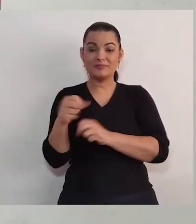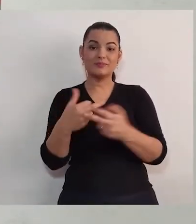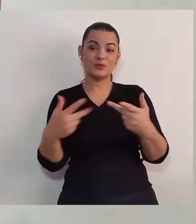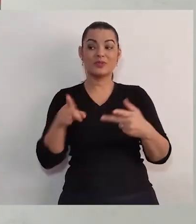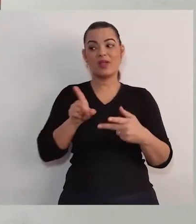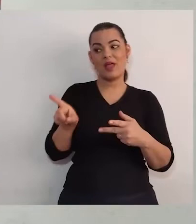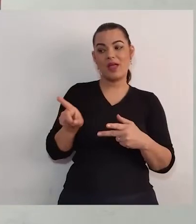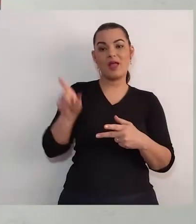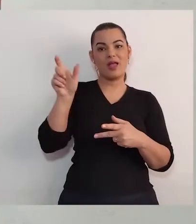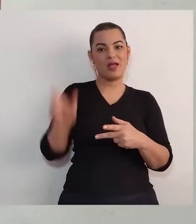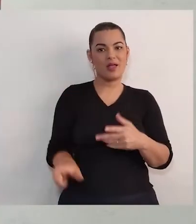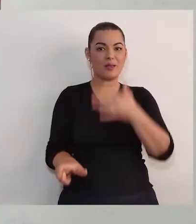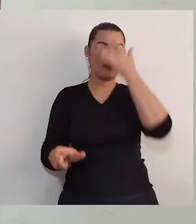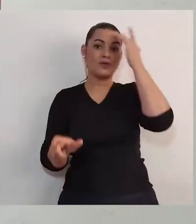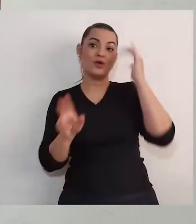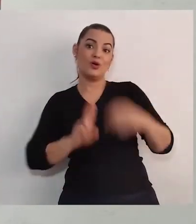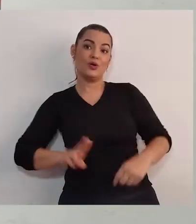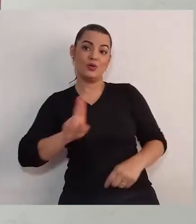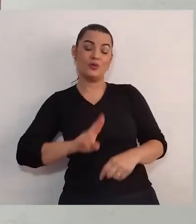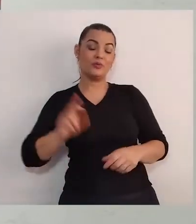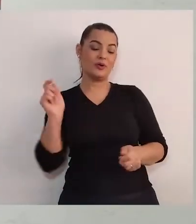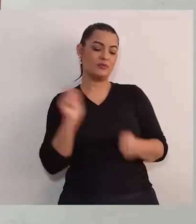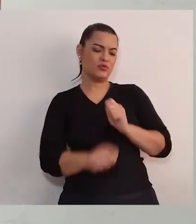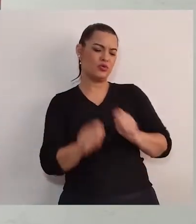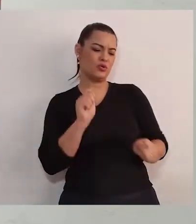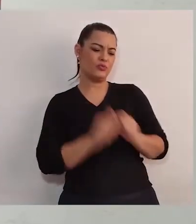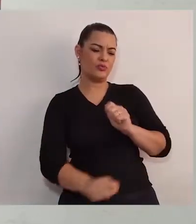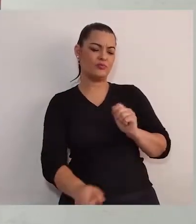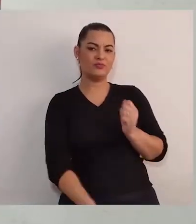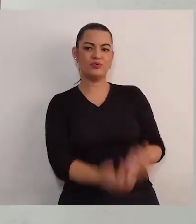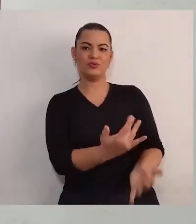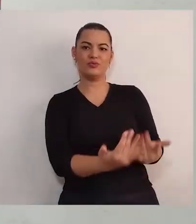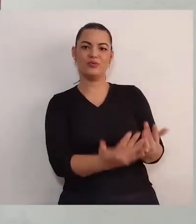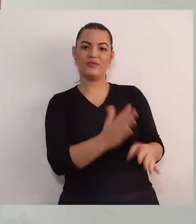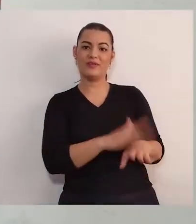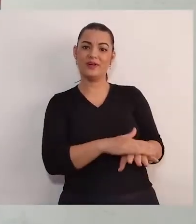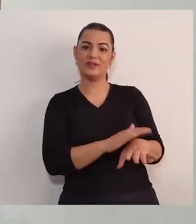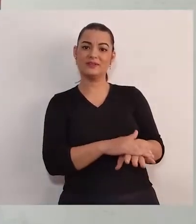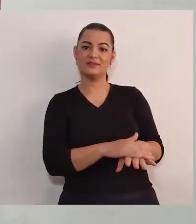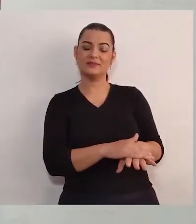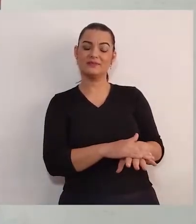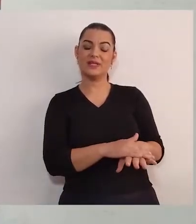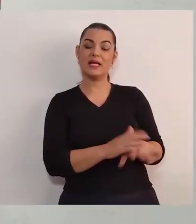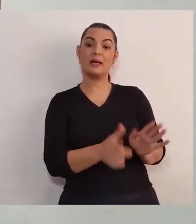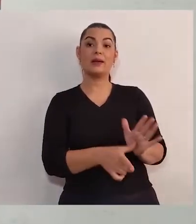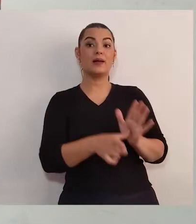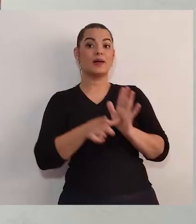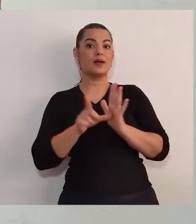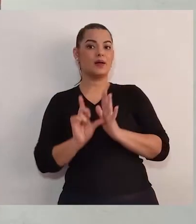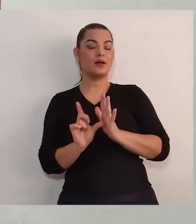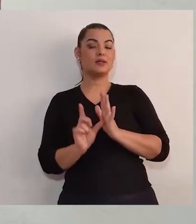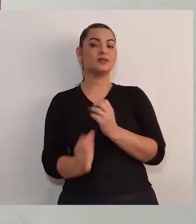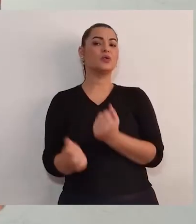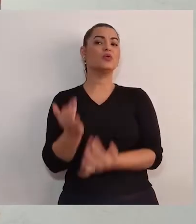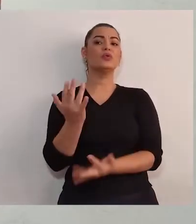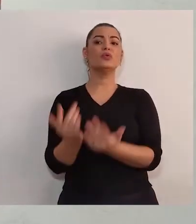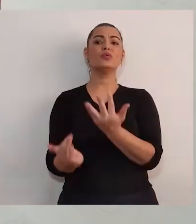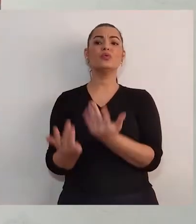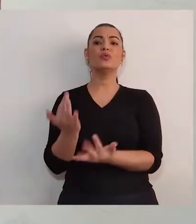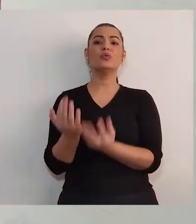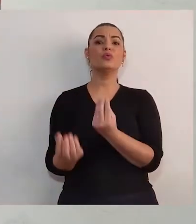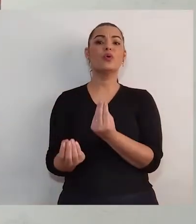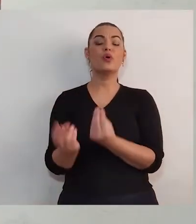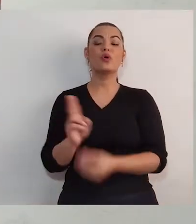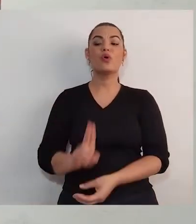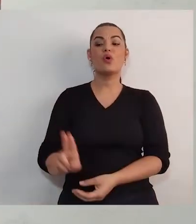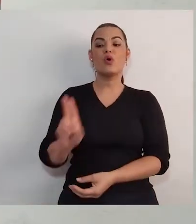utilizados por ele para conseguirem fazer o fogo. E antes disso, o fogo, ele era mais